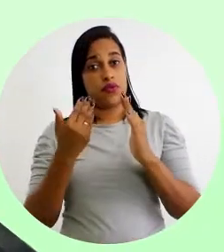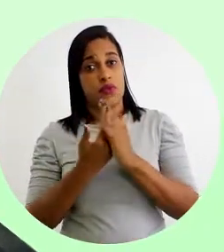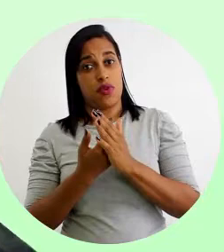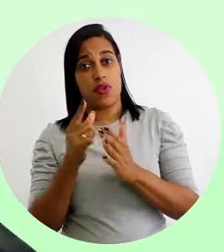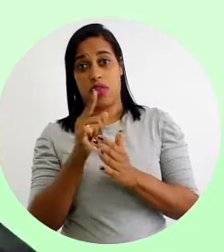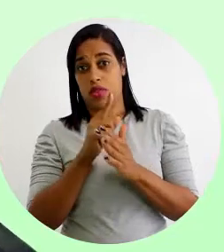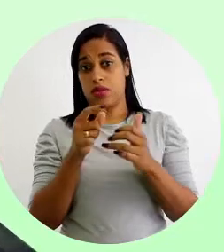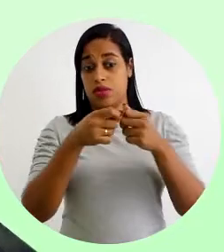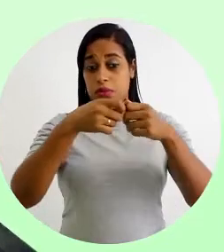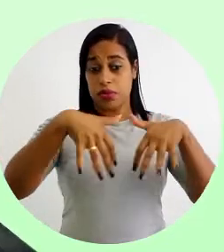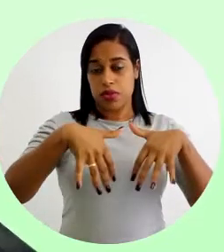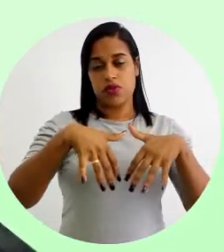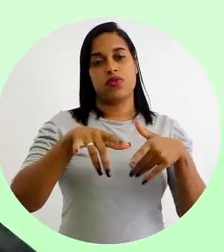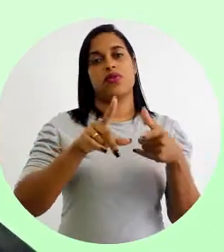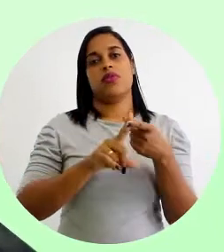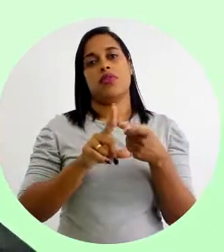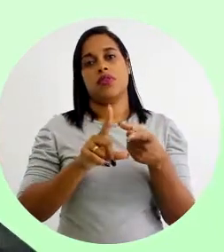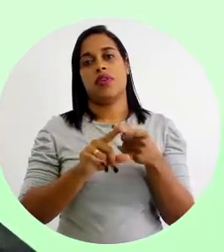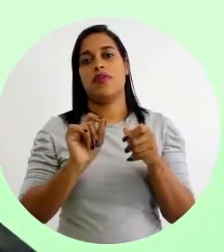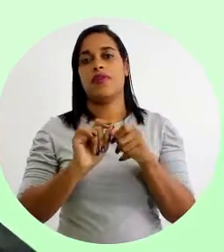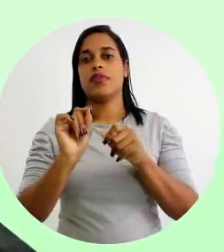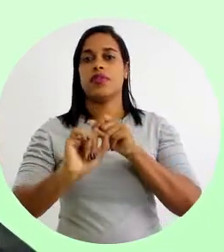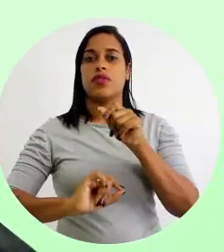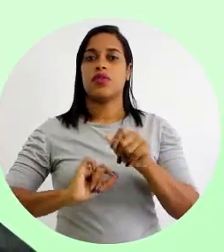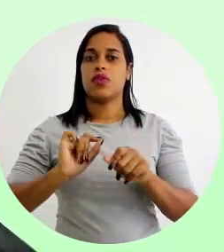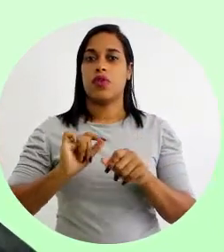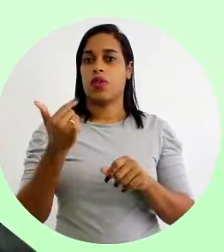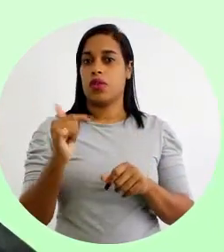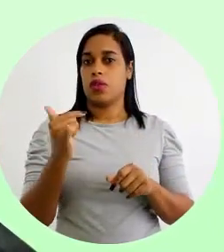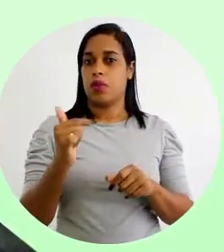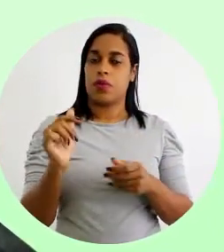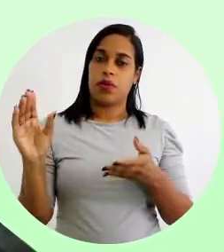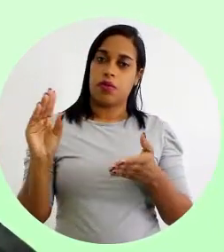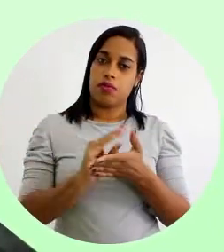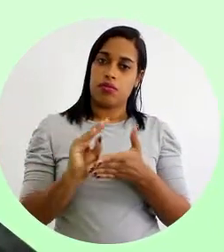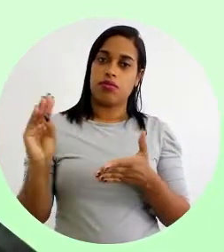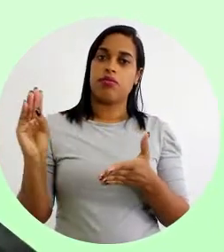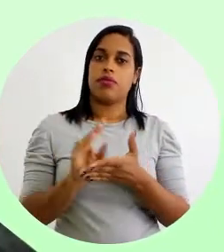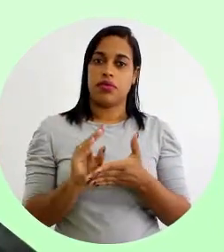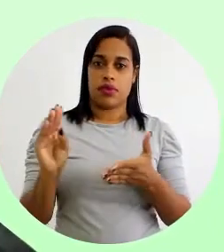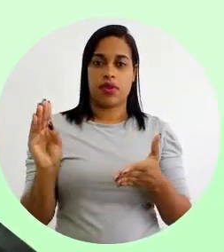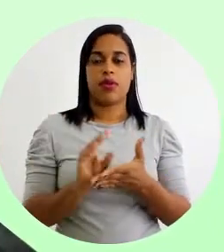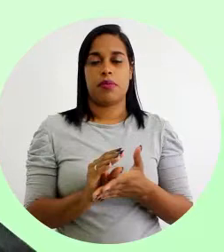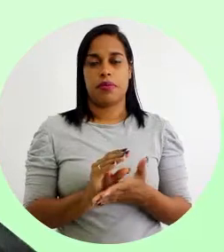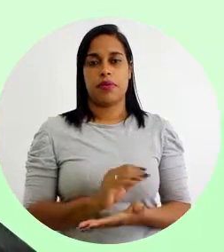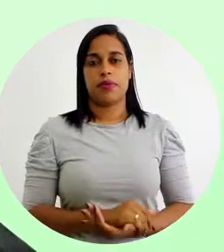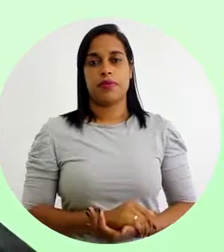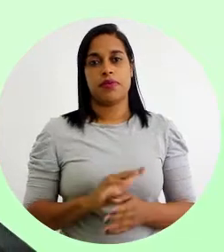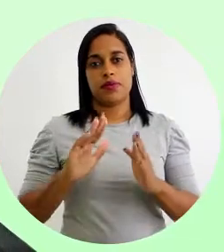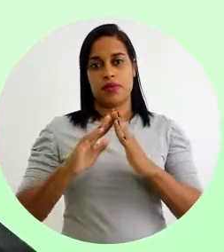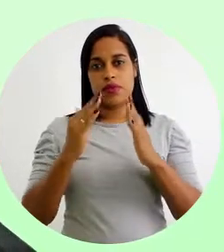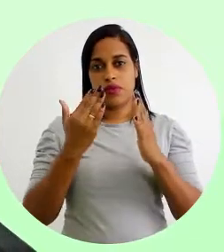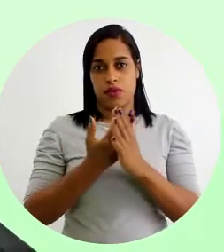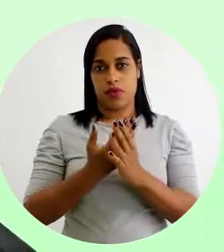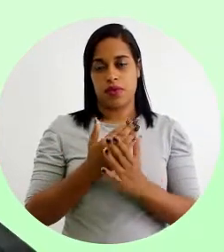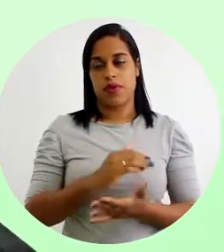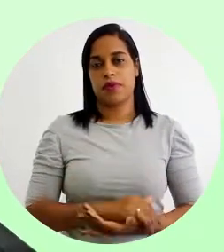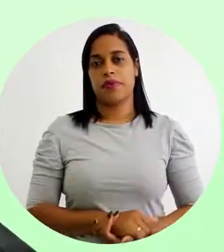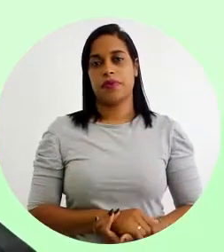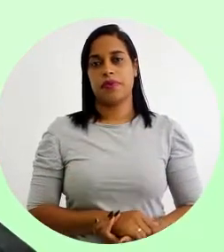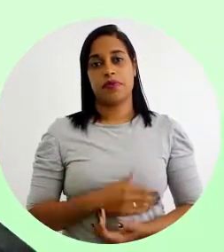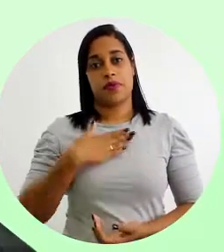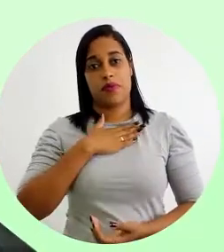para a escola não ser prejudicada, fazendo com que não venha mais recursos para a